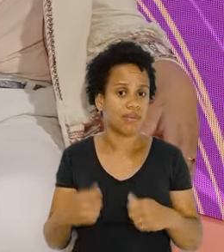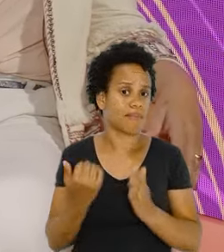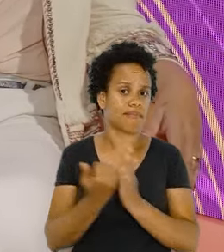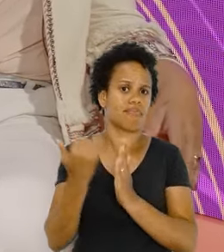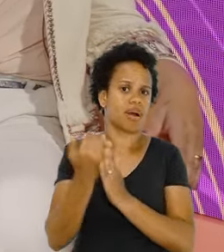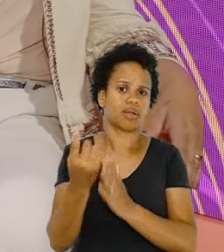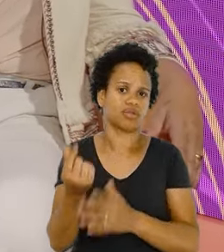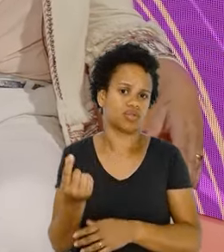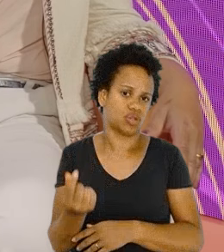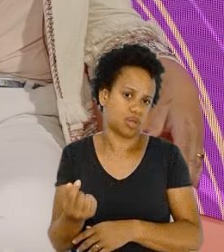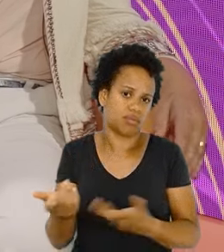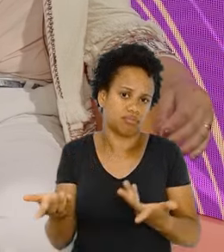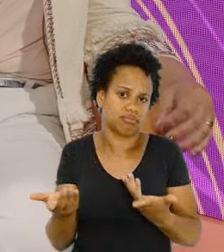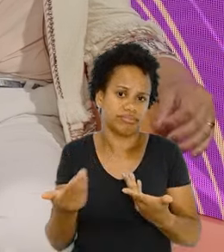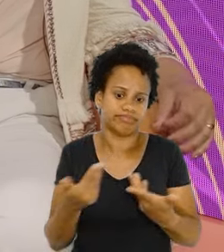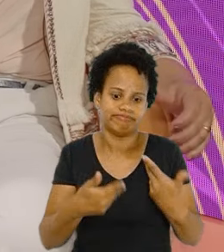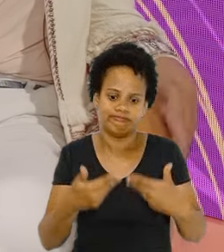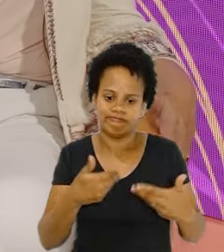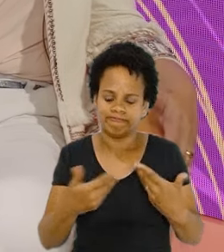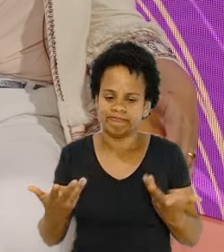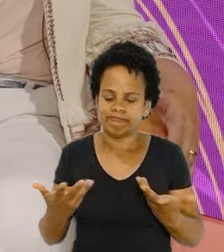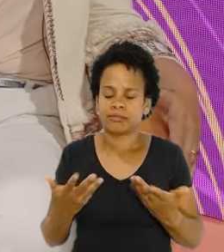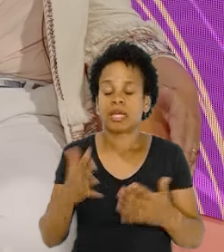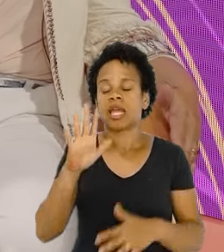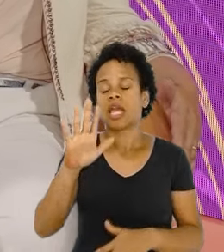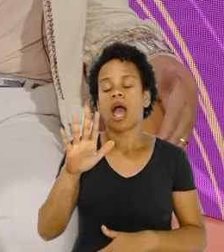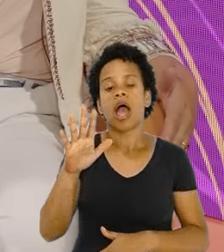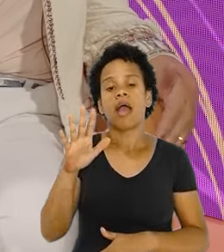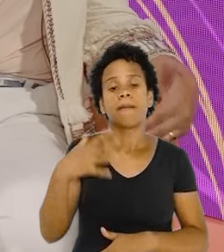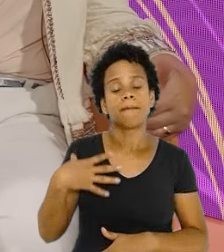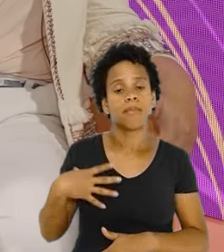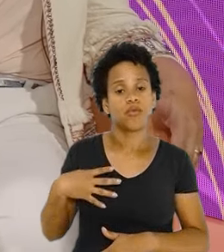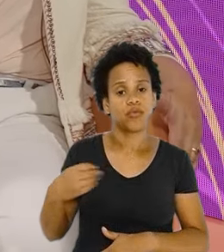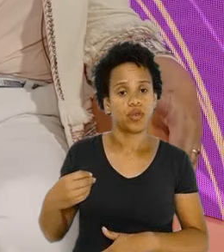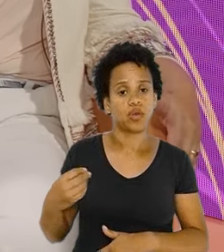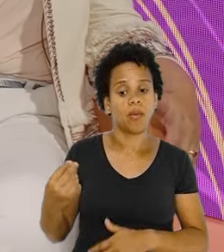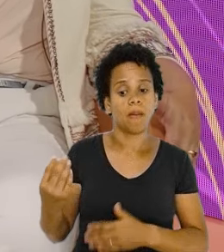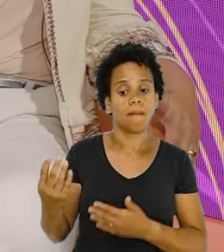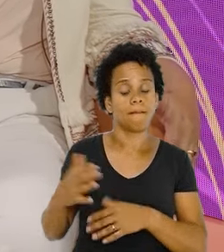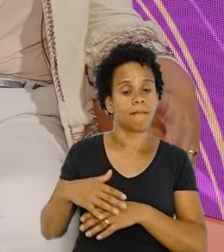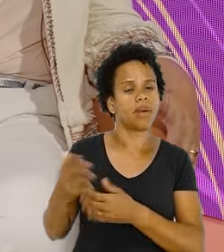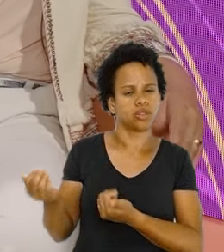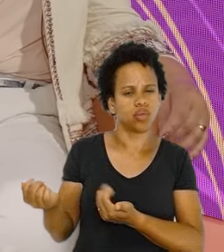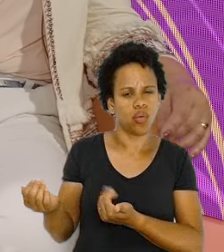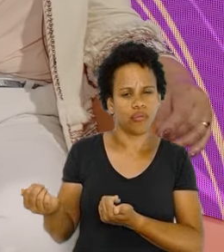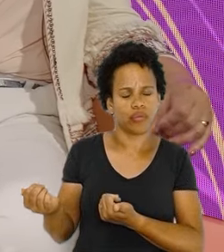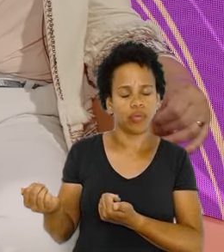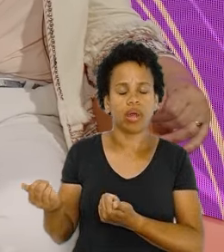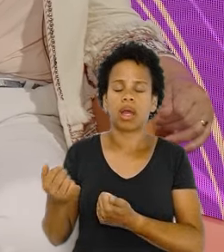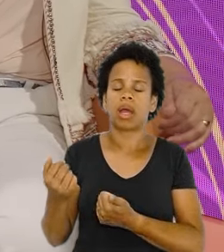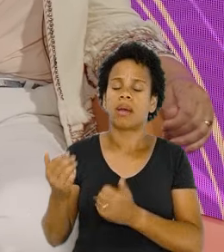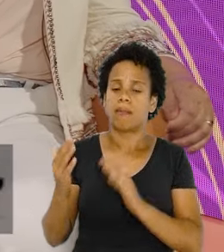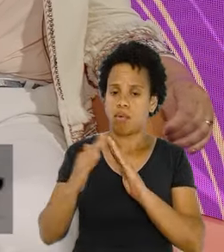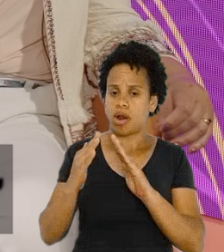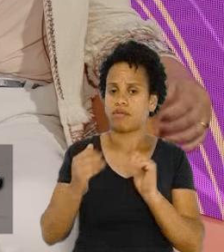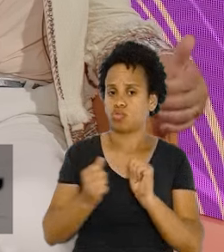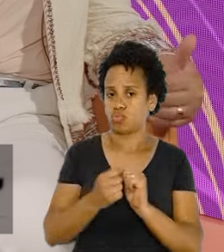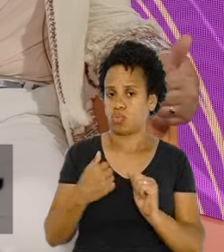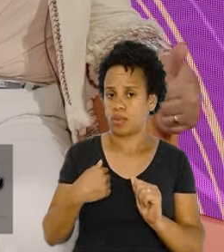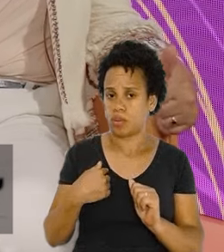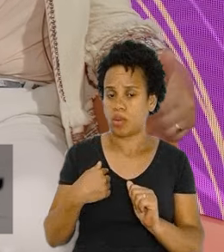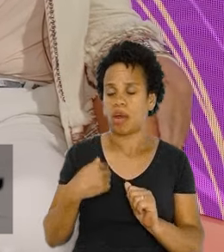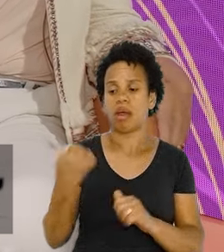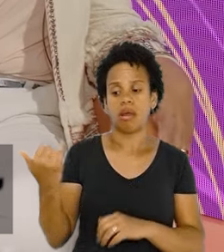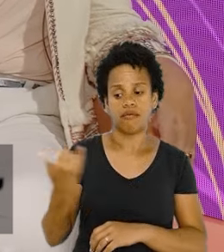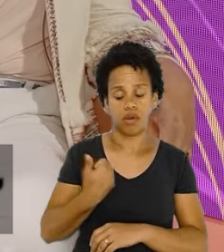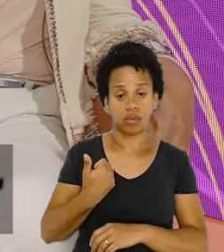poder me manter e foi aí que o meu filho o meu filho mais novo que ainda morava comigo ele falou comigo mãe cada